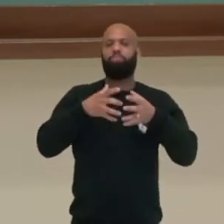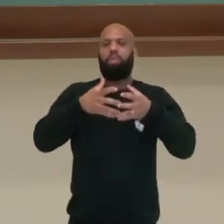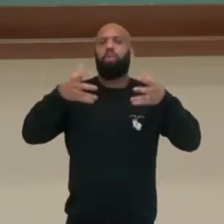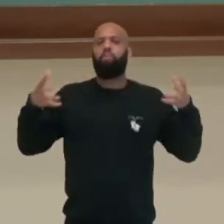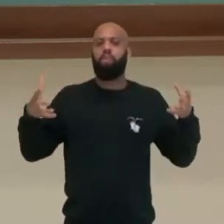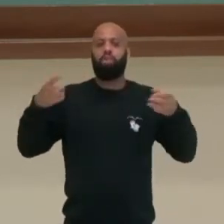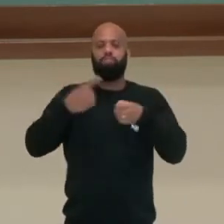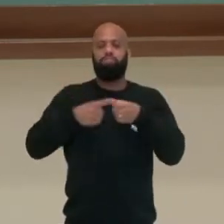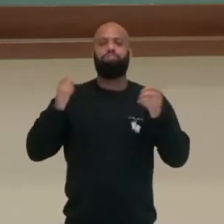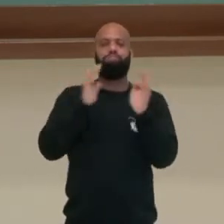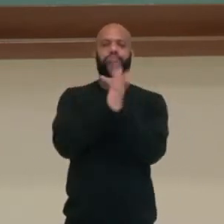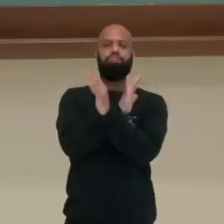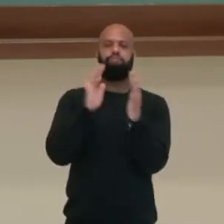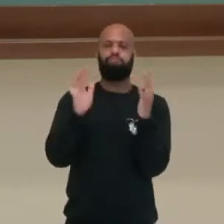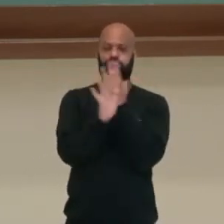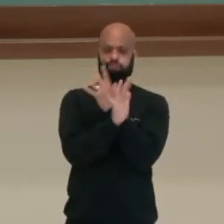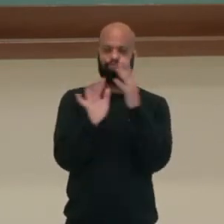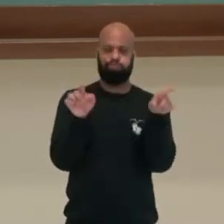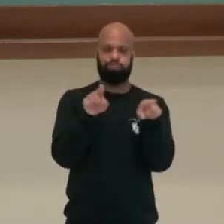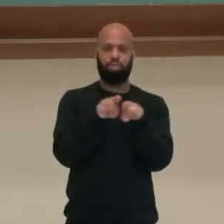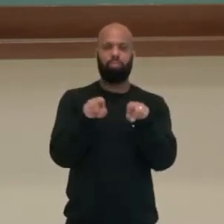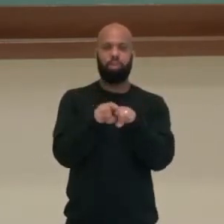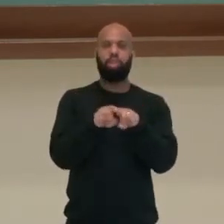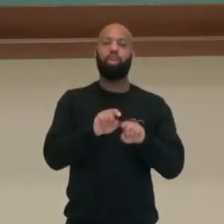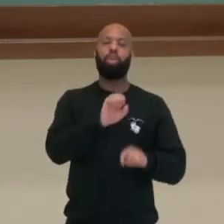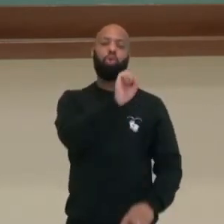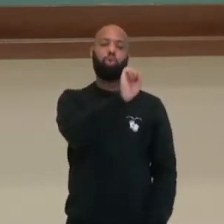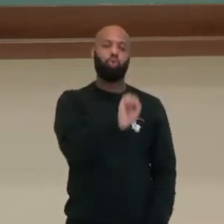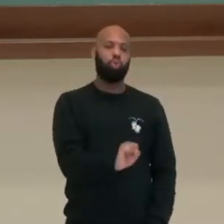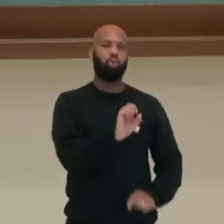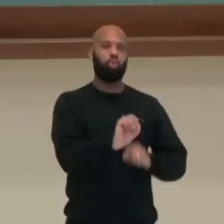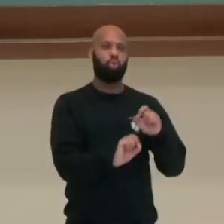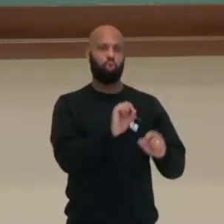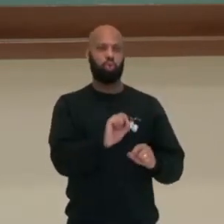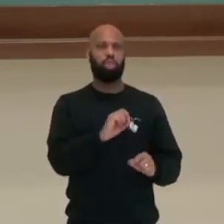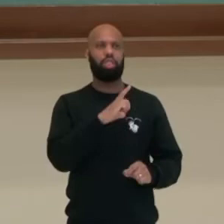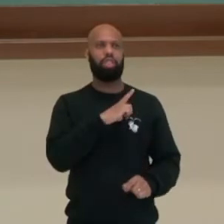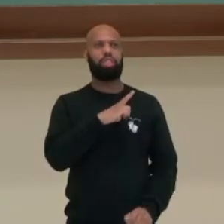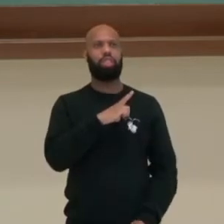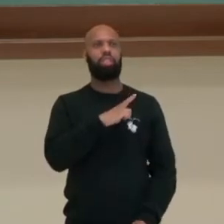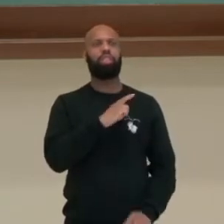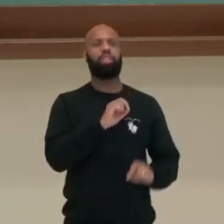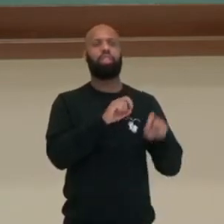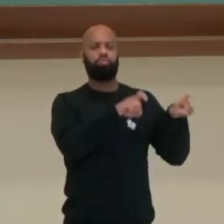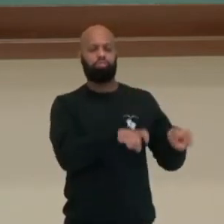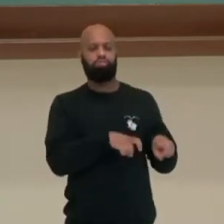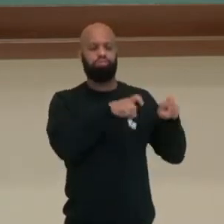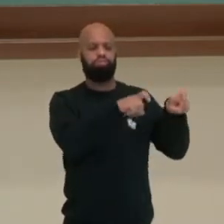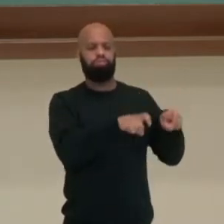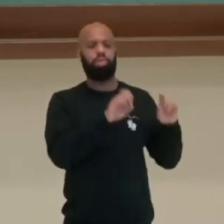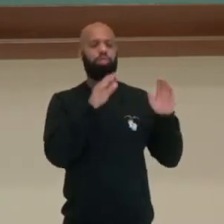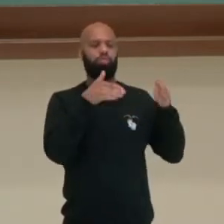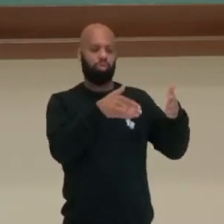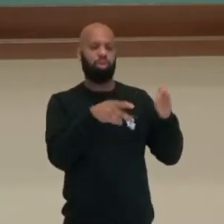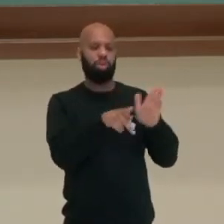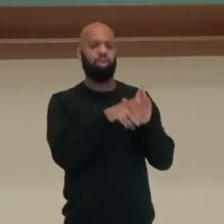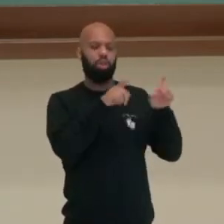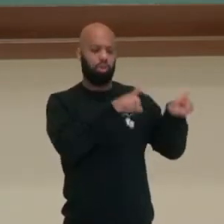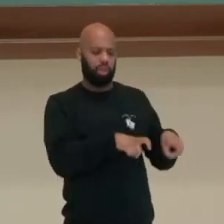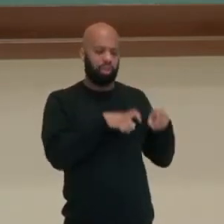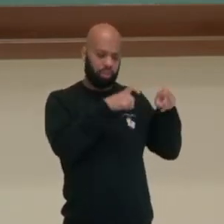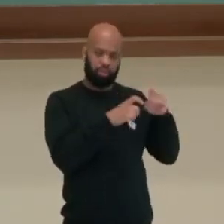nos centros urbanos. O sul, ele ficou muito mais agricultura, né, voltado para a